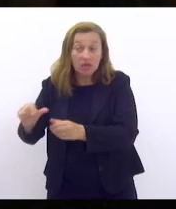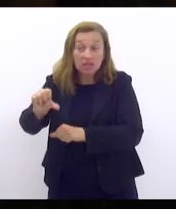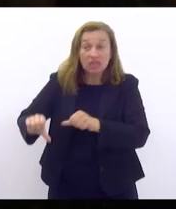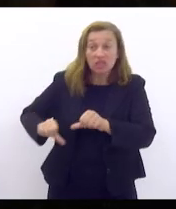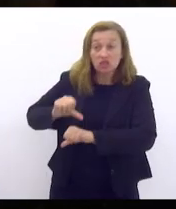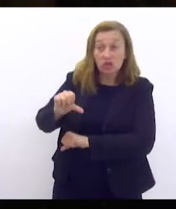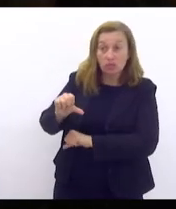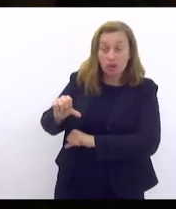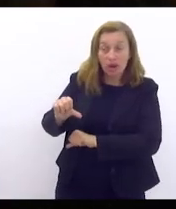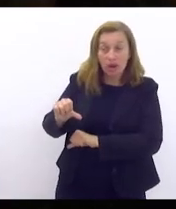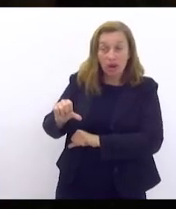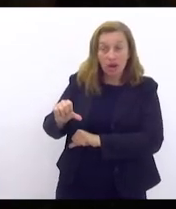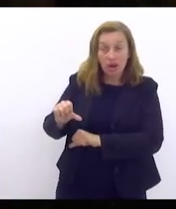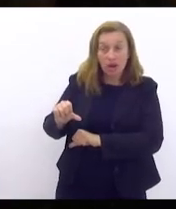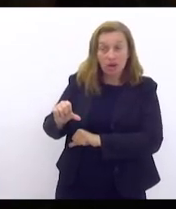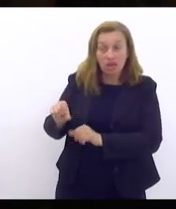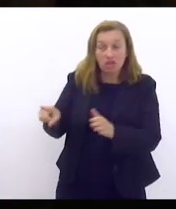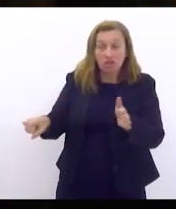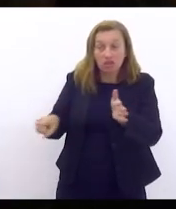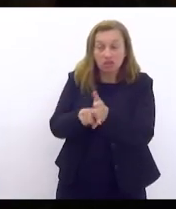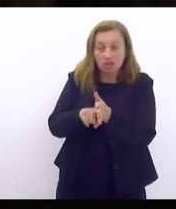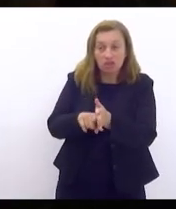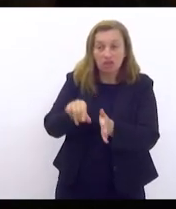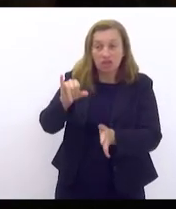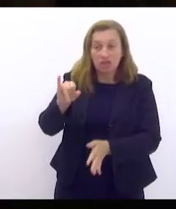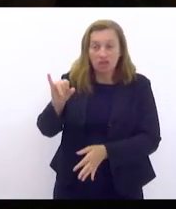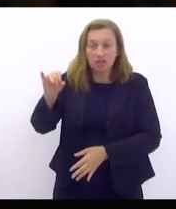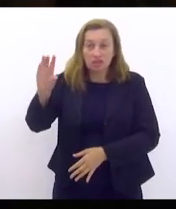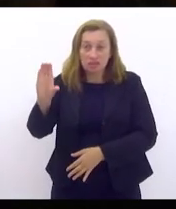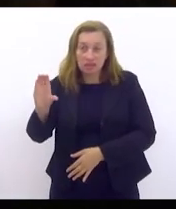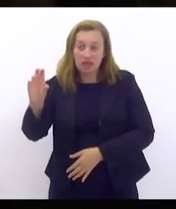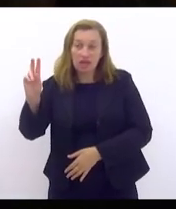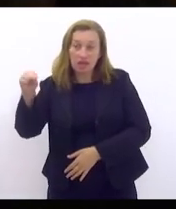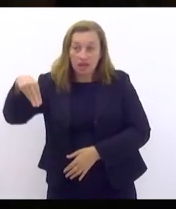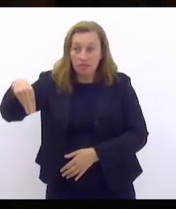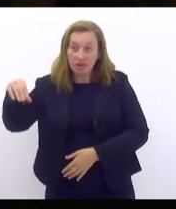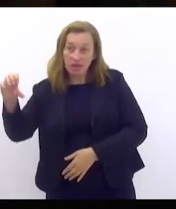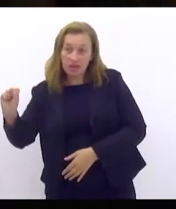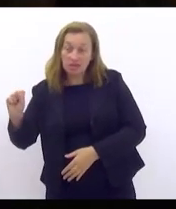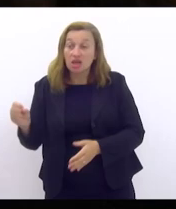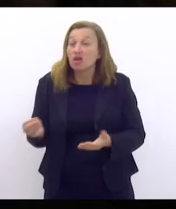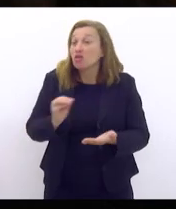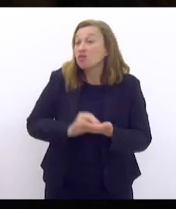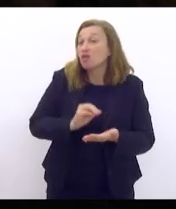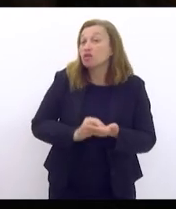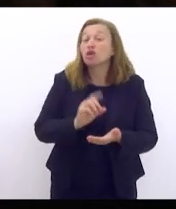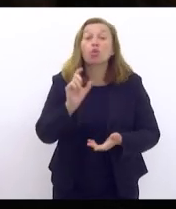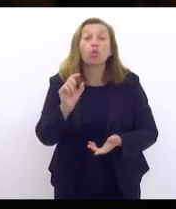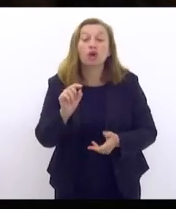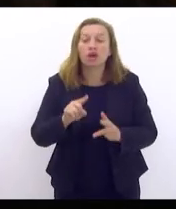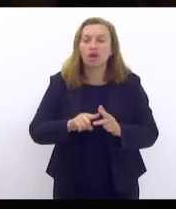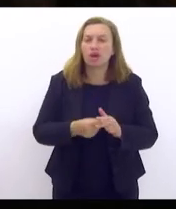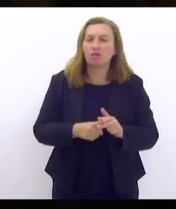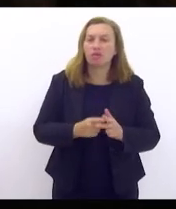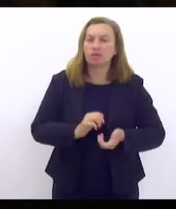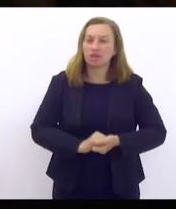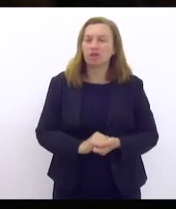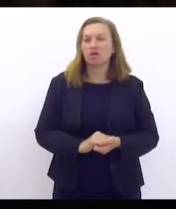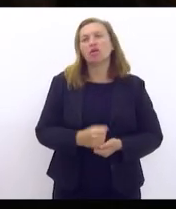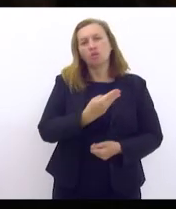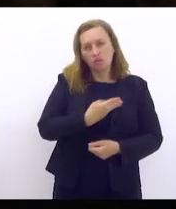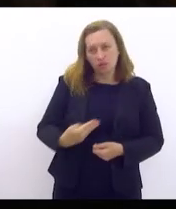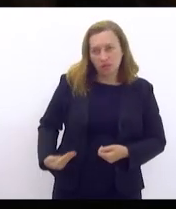nota fiscal em abatimento de cms falta o quê regulamentar Governador